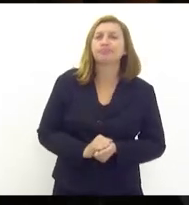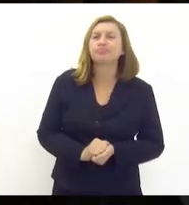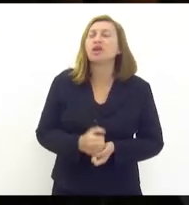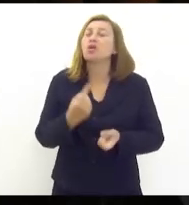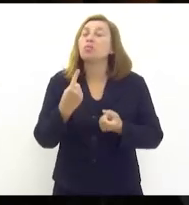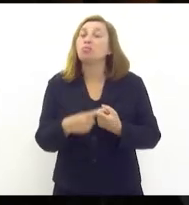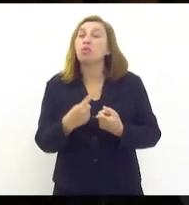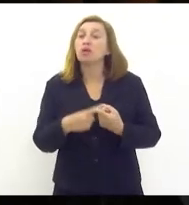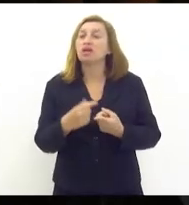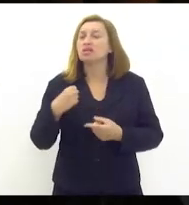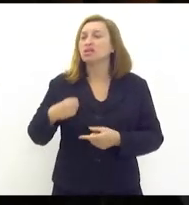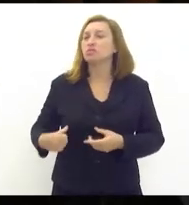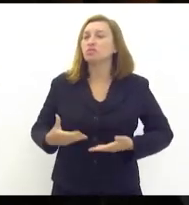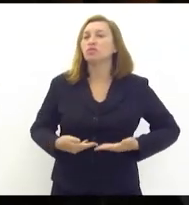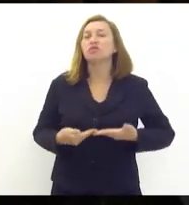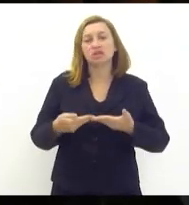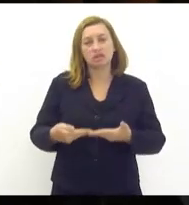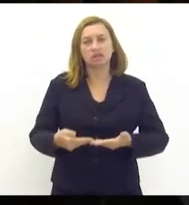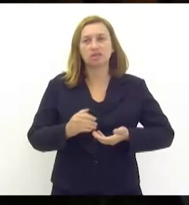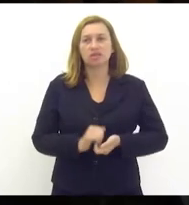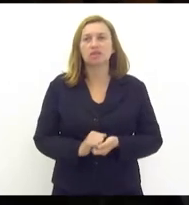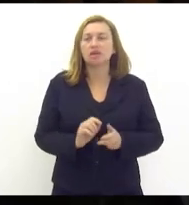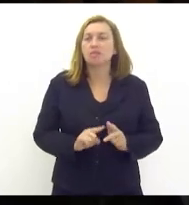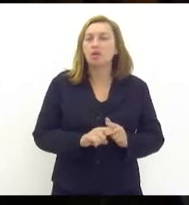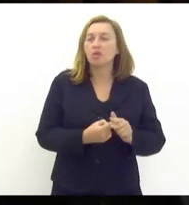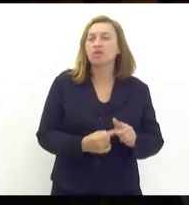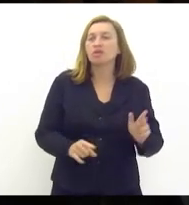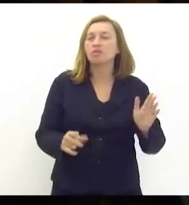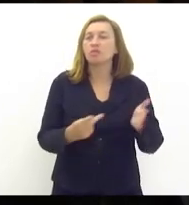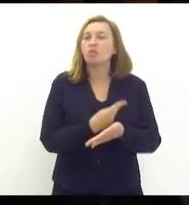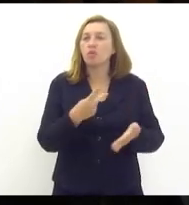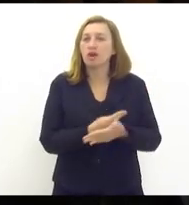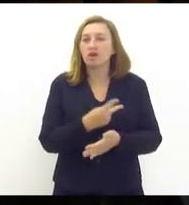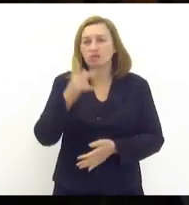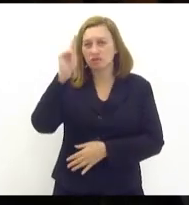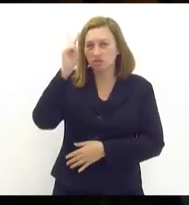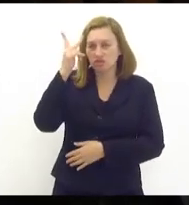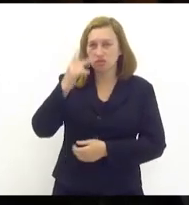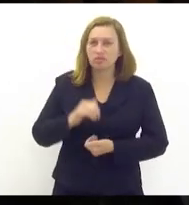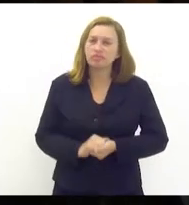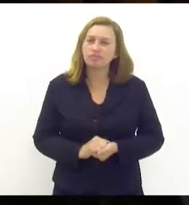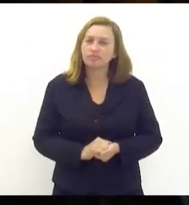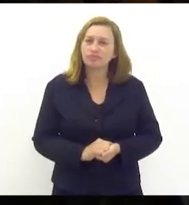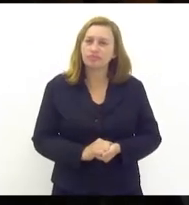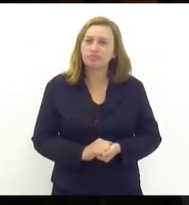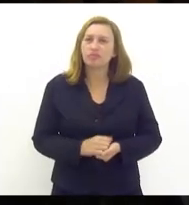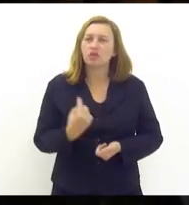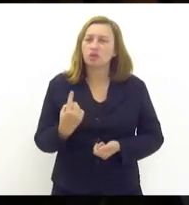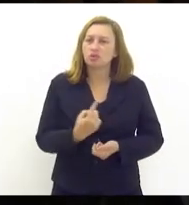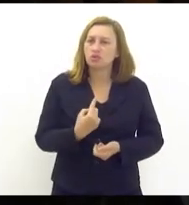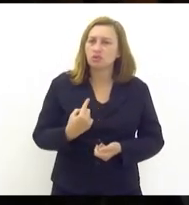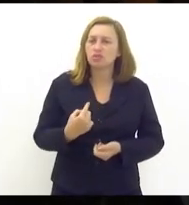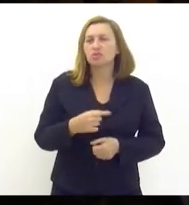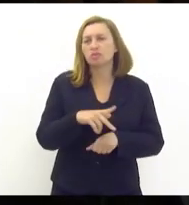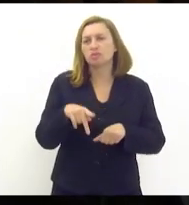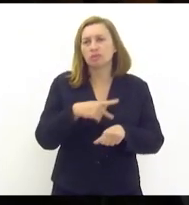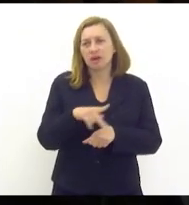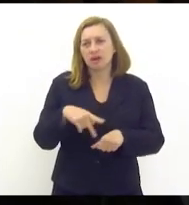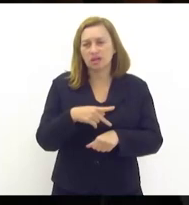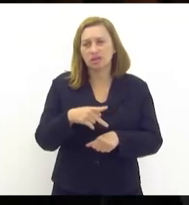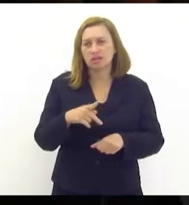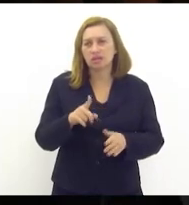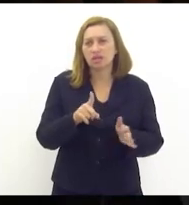Bolsas São ofertadas para corrigir uma injustiça histórica o nosso país historicamente dão menos